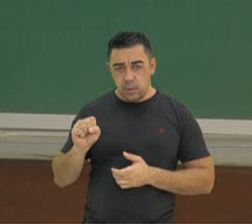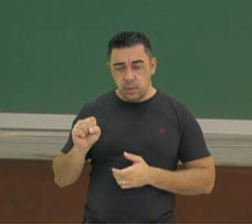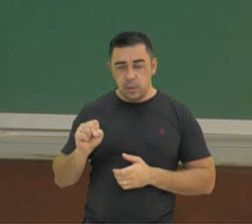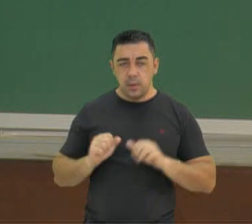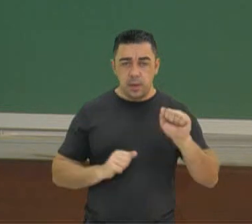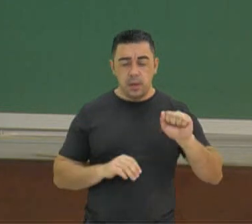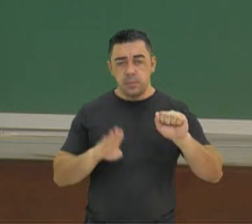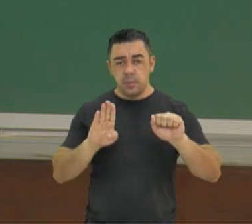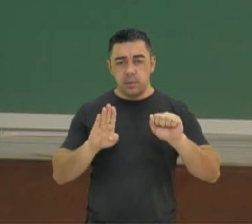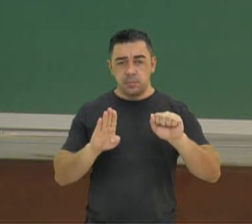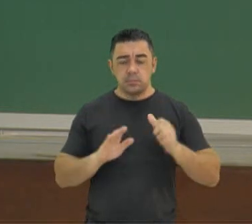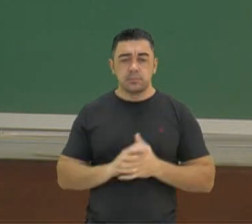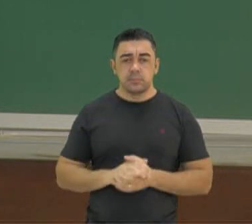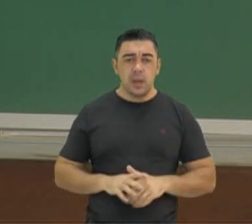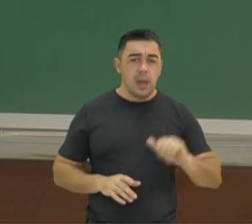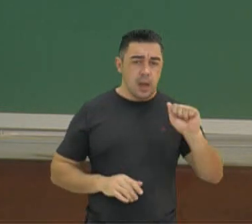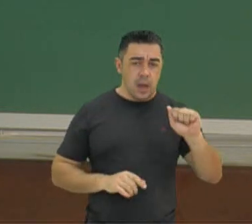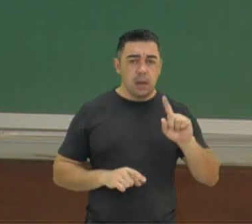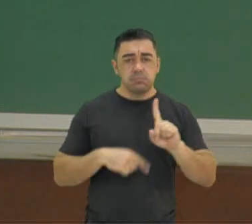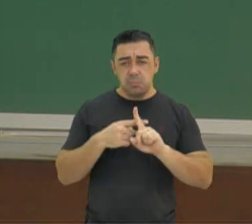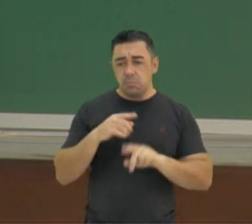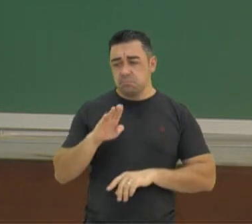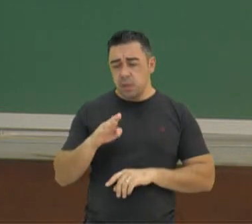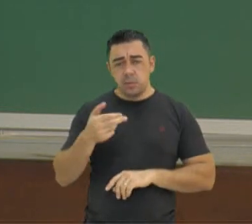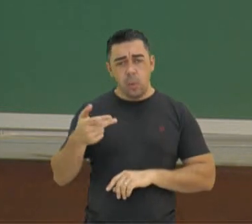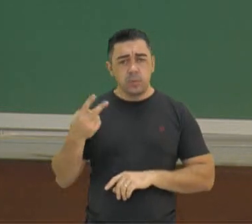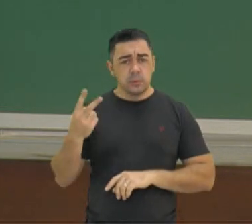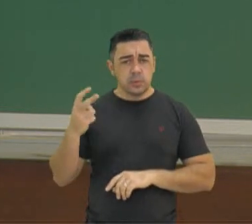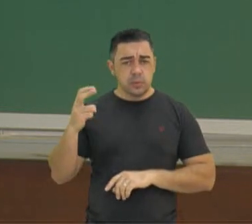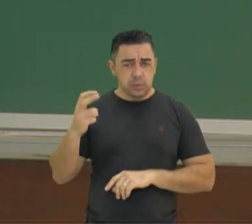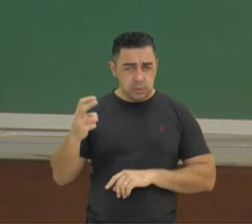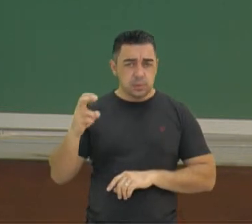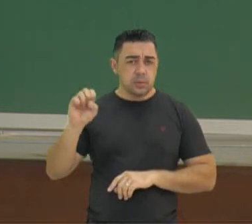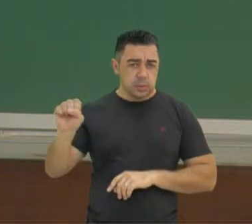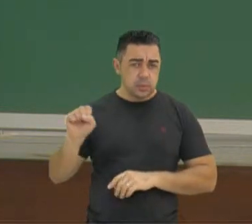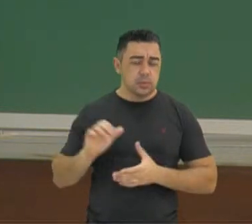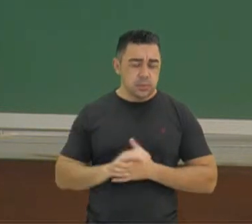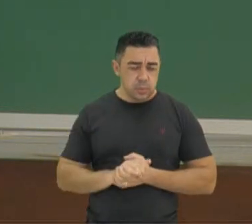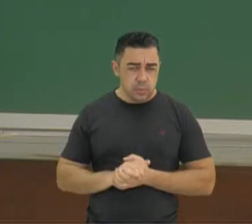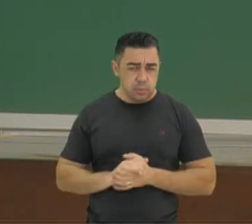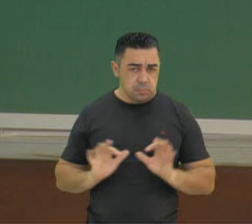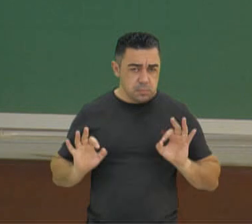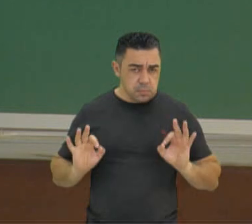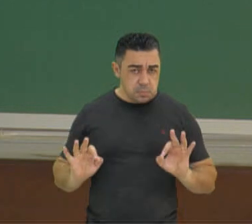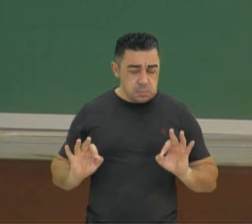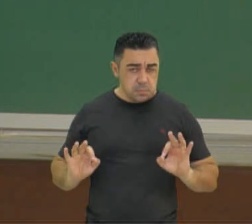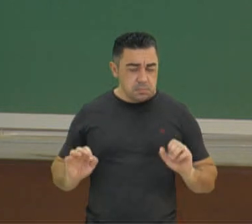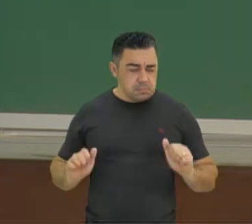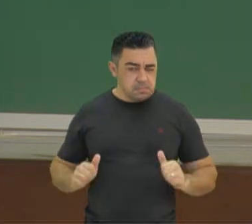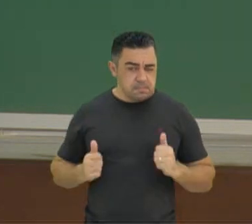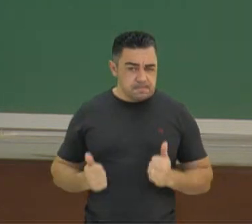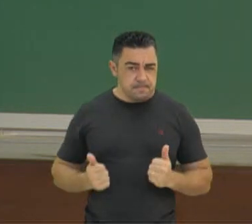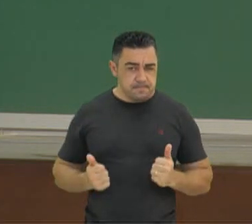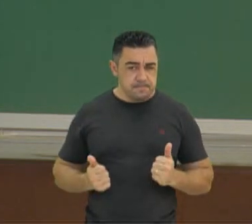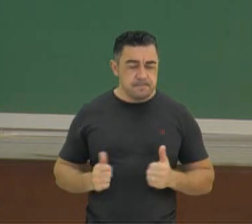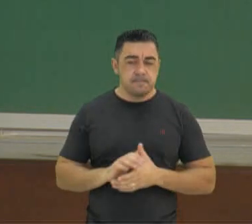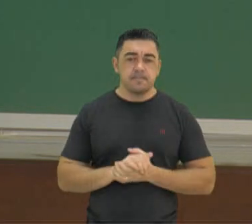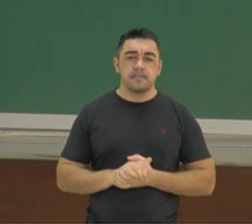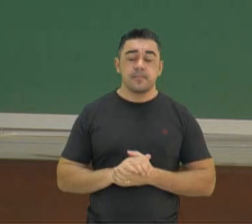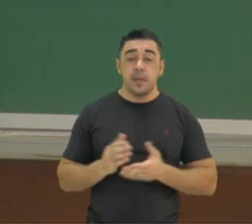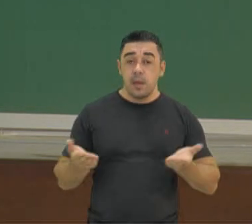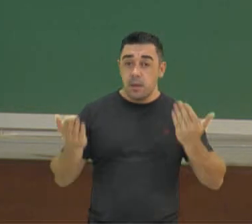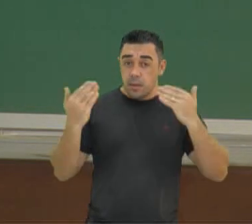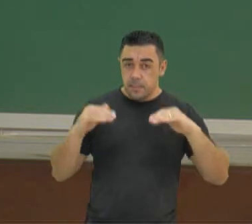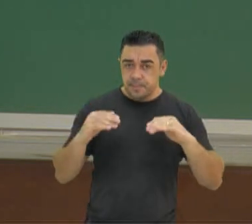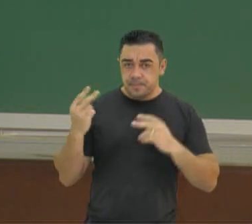tipo A e B. Então, posso montar as incógnitas A e B. A mais B igual a 58 caixas. Tudo bem?